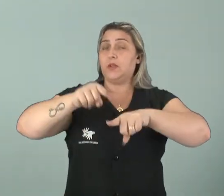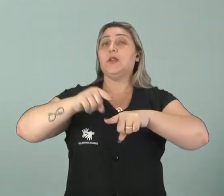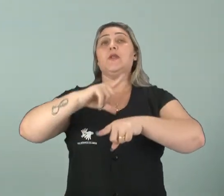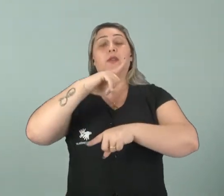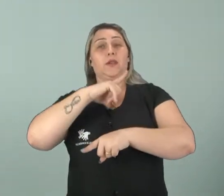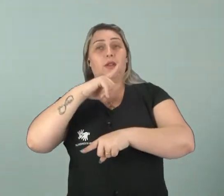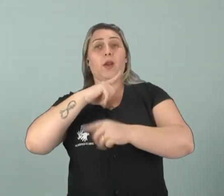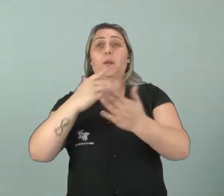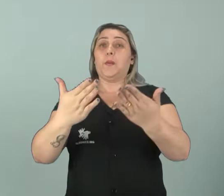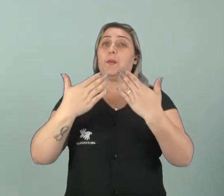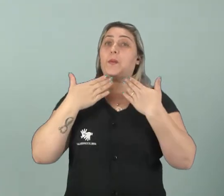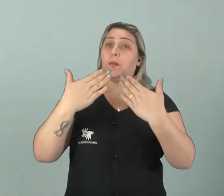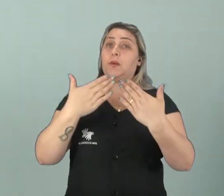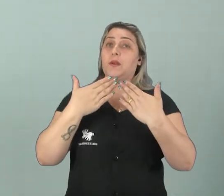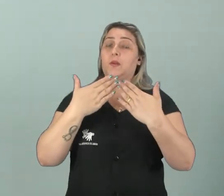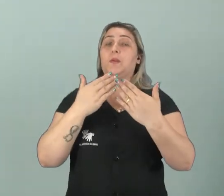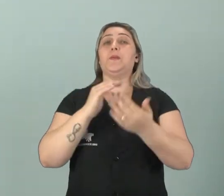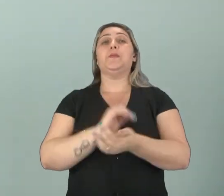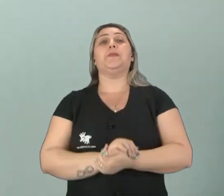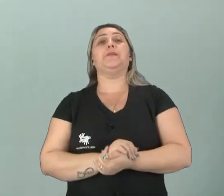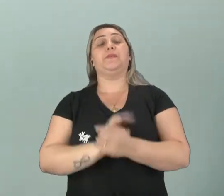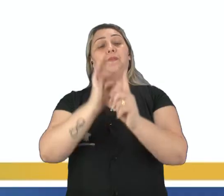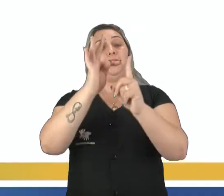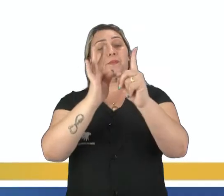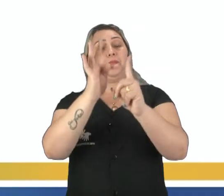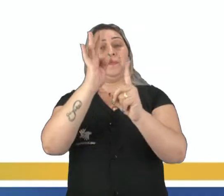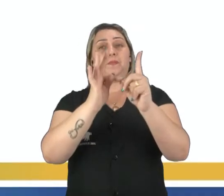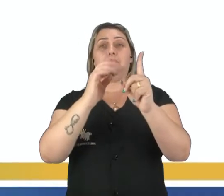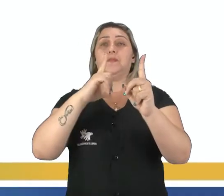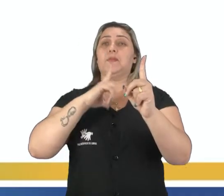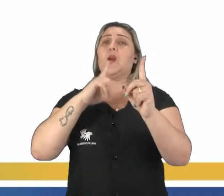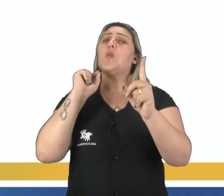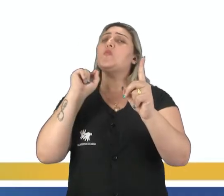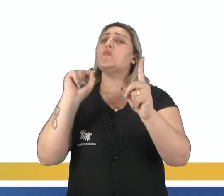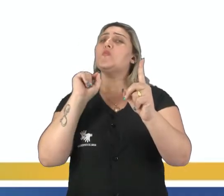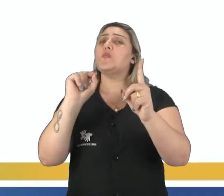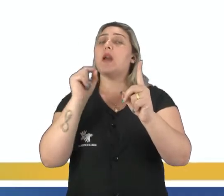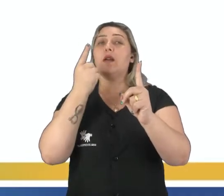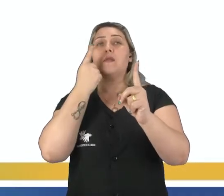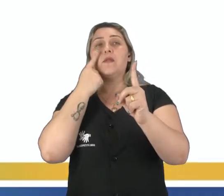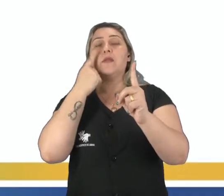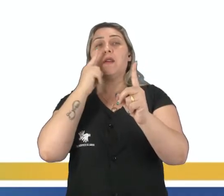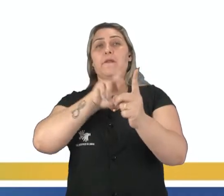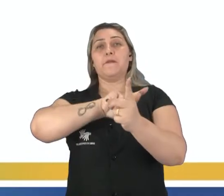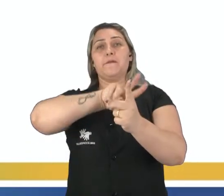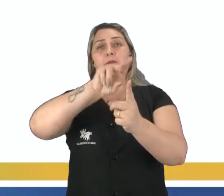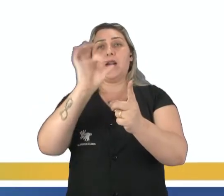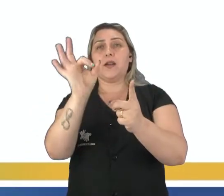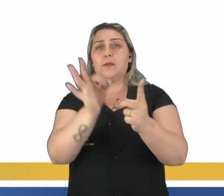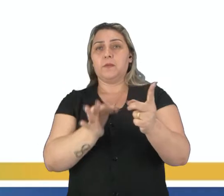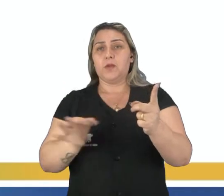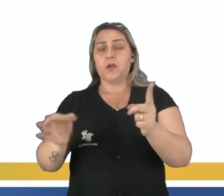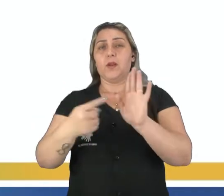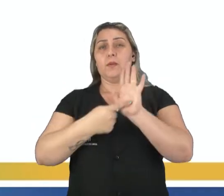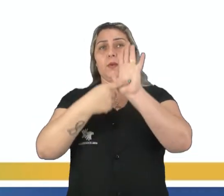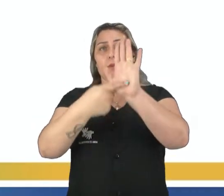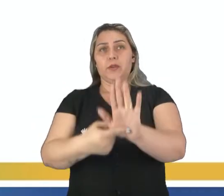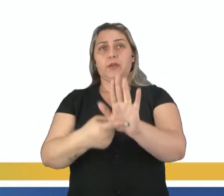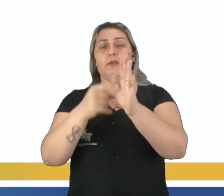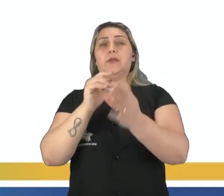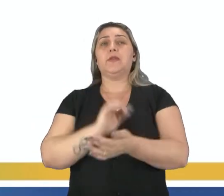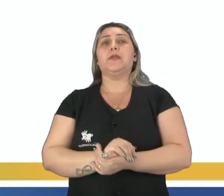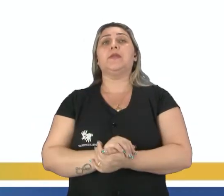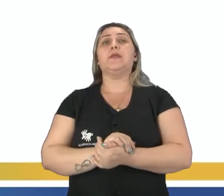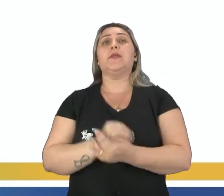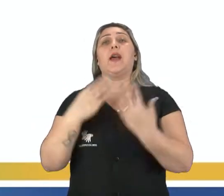vai ter o calor ali. Então, a temperatura ela vai ter a ver com o quê? Observe que tem várias bolinhas, aí está mostrando, essas bolinhas